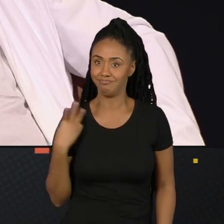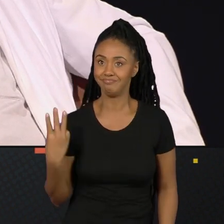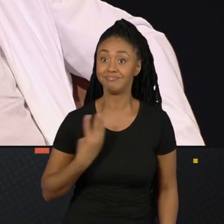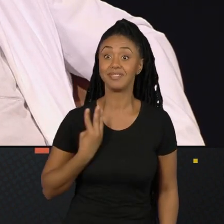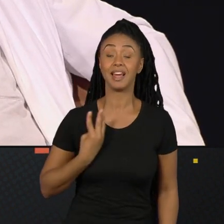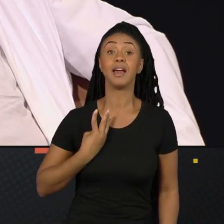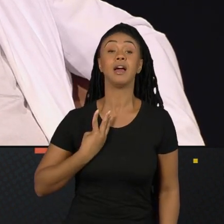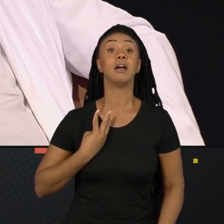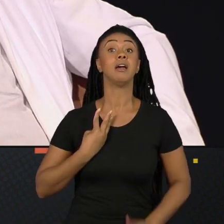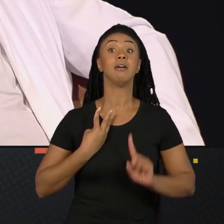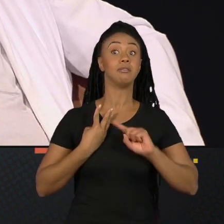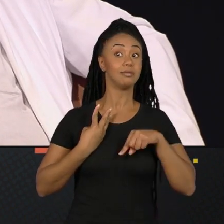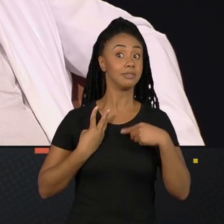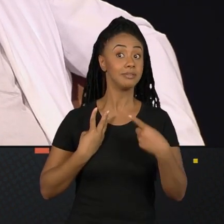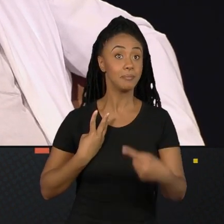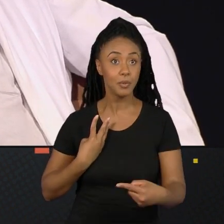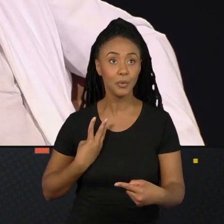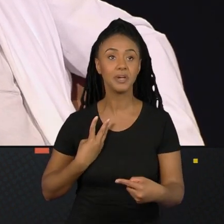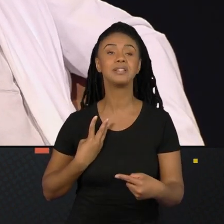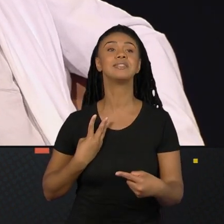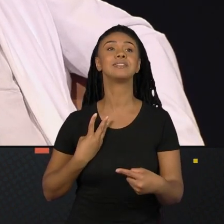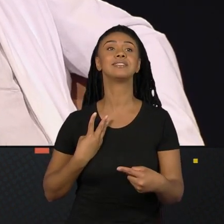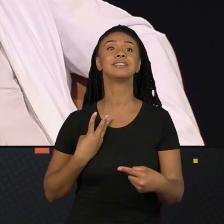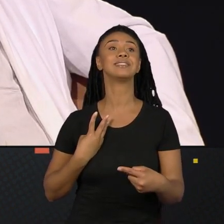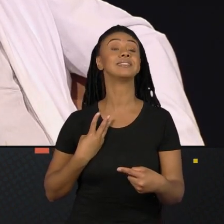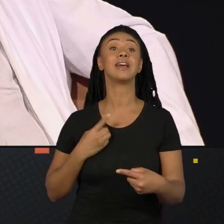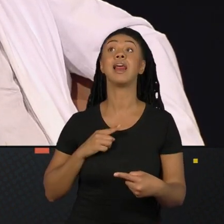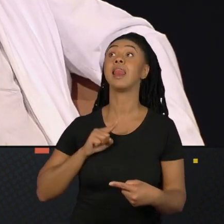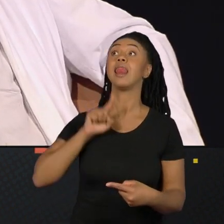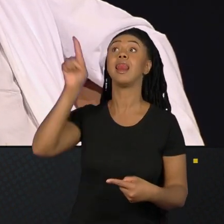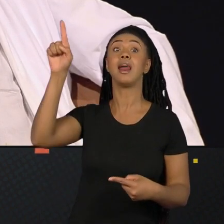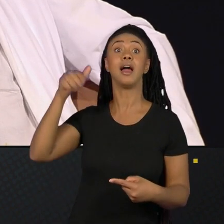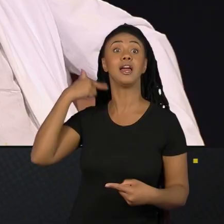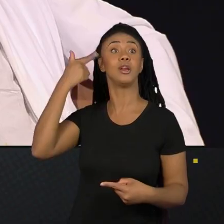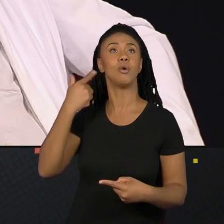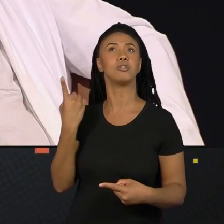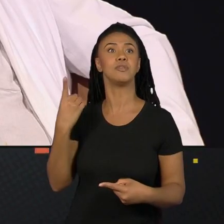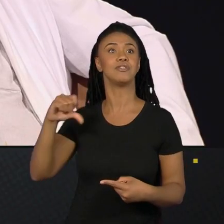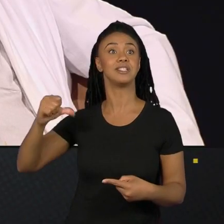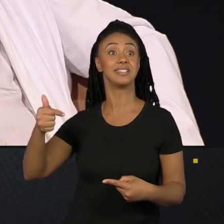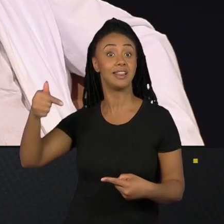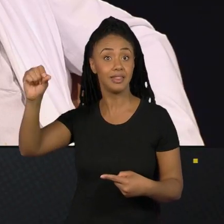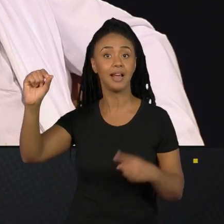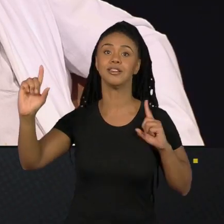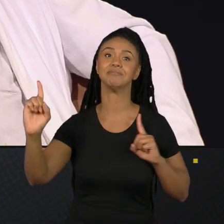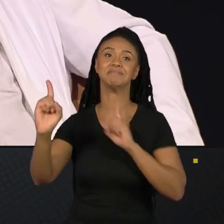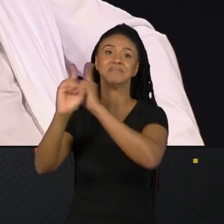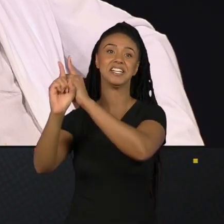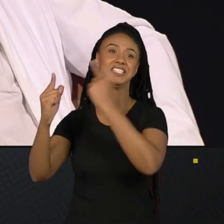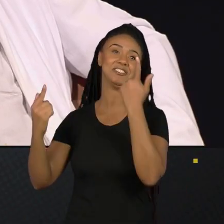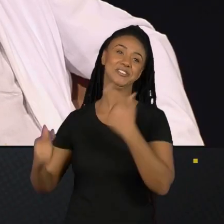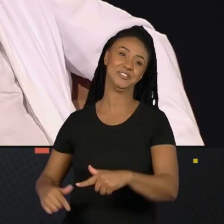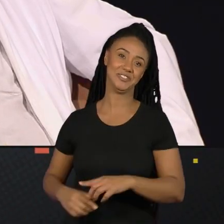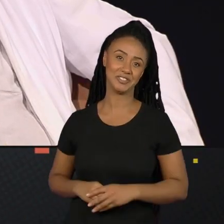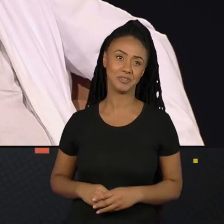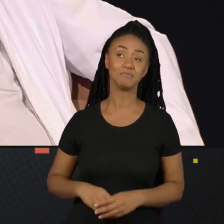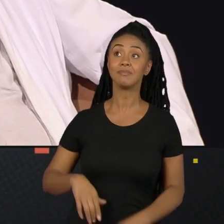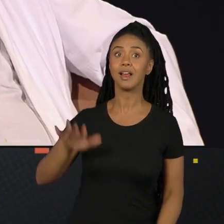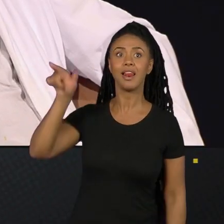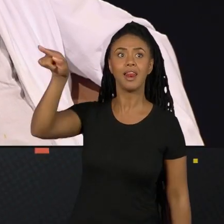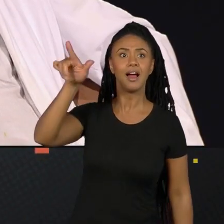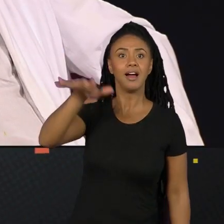fui encontrá-lo em Londres, em 1970, naquele